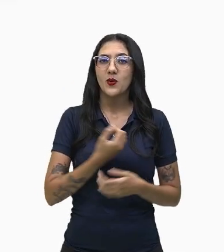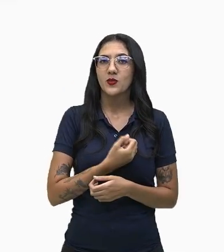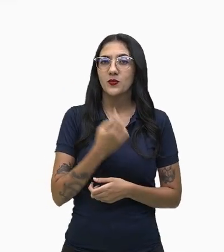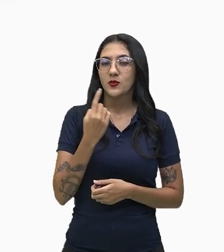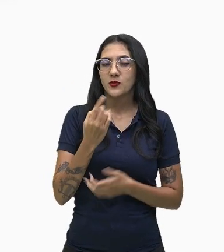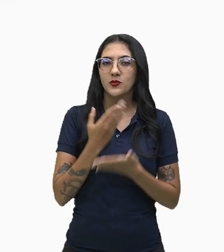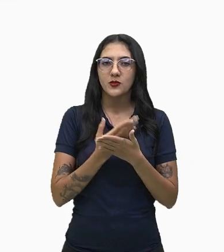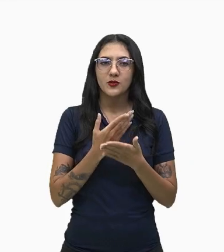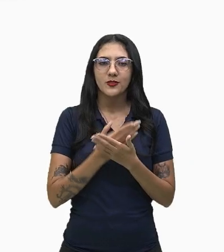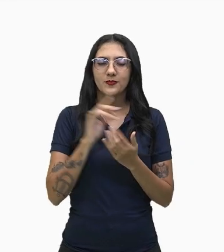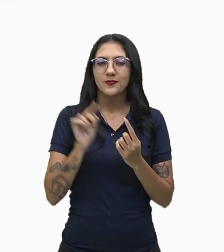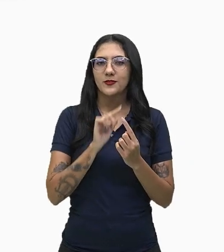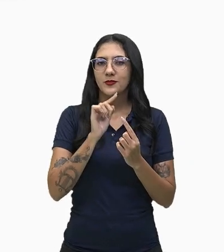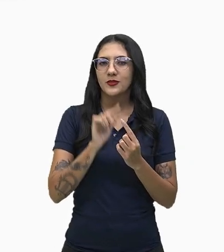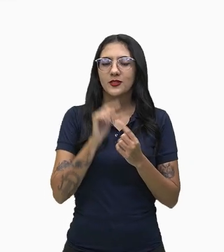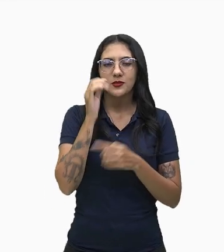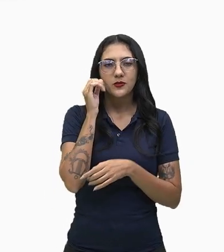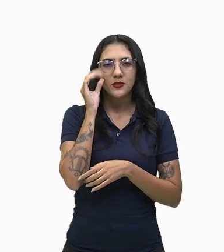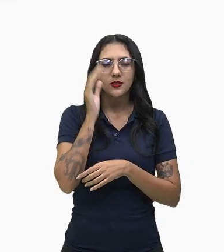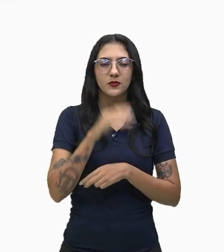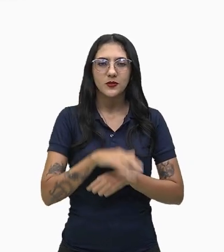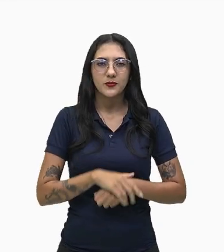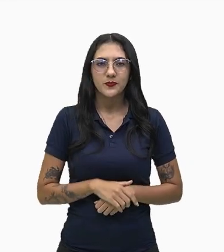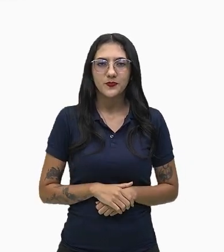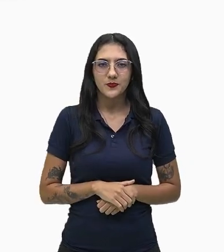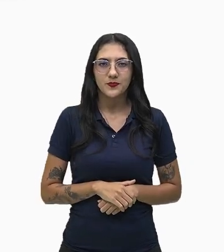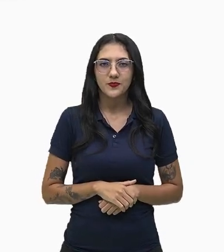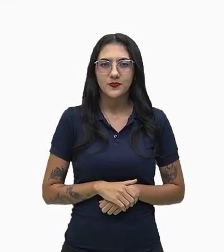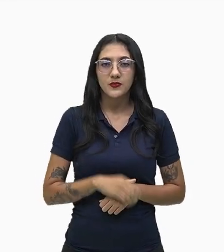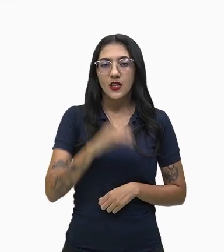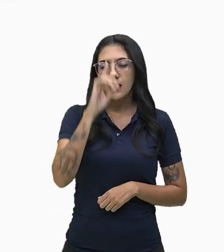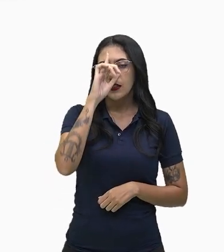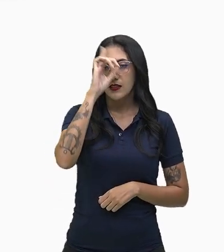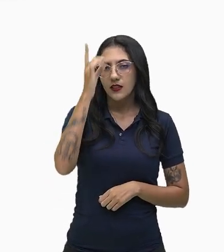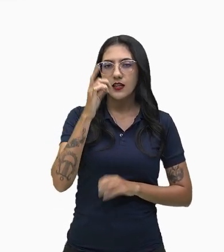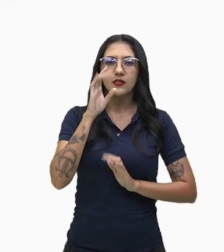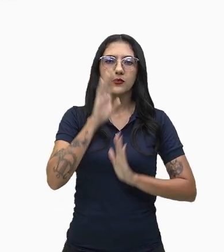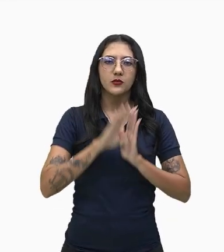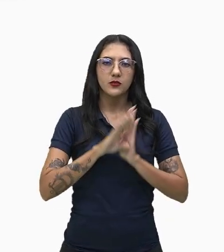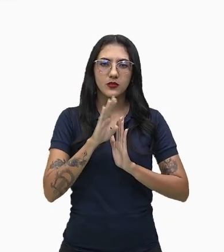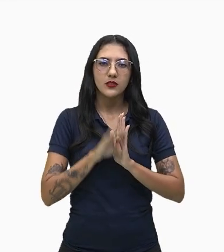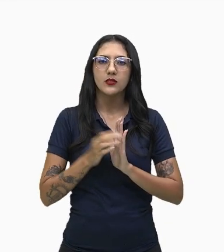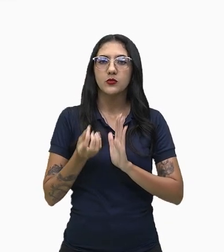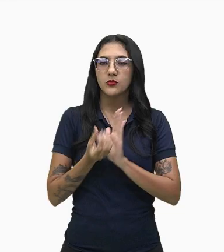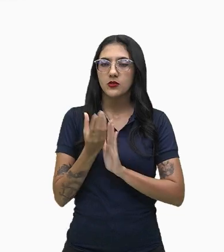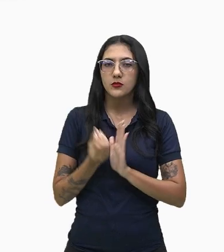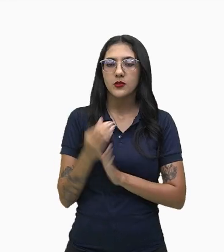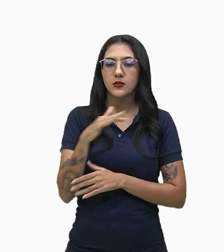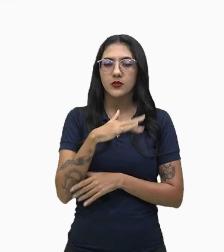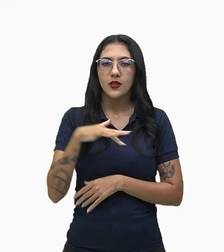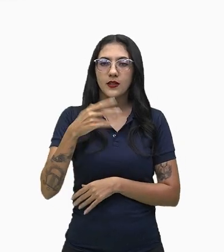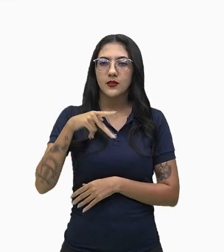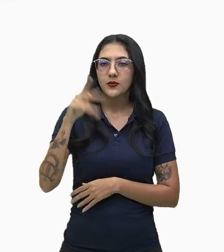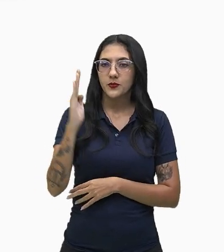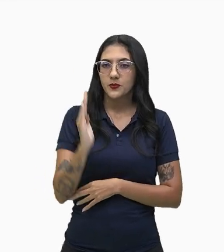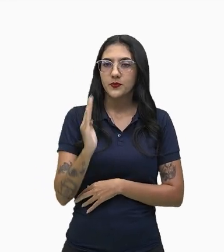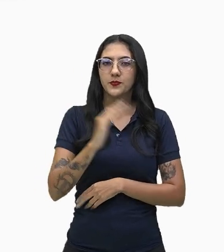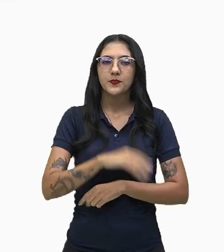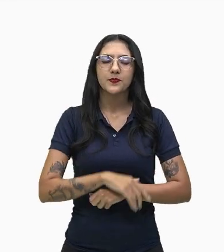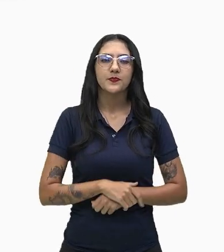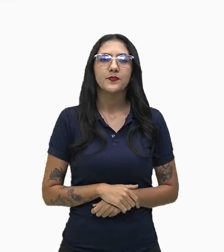1 e o objeto de conhecimento é ideias e concepções sobre a formação territorial do Brasil.